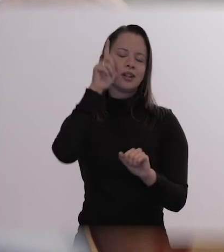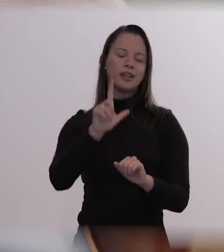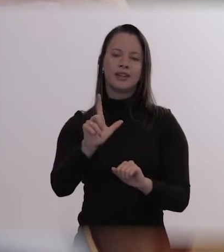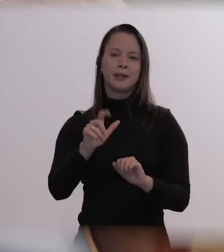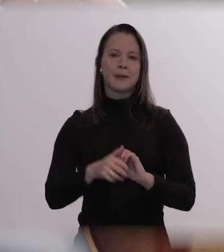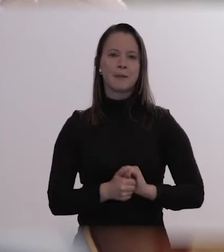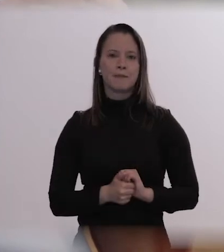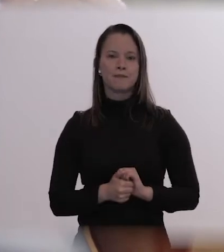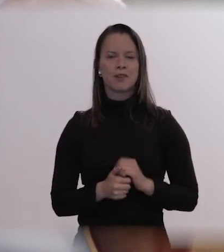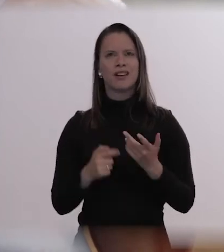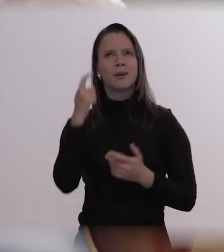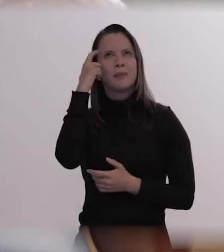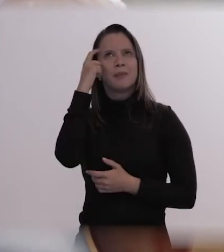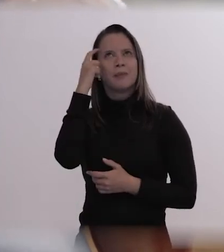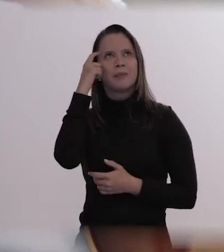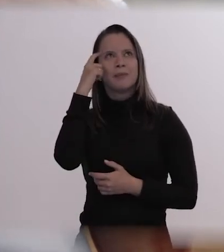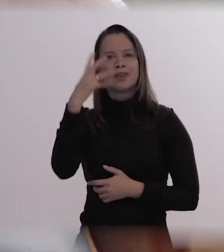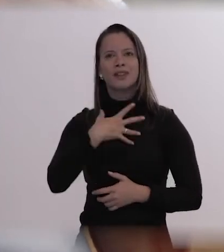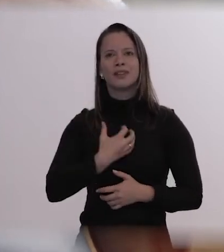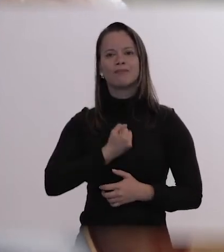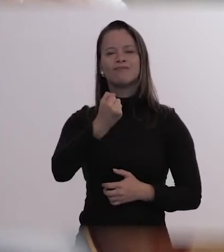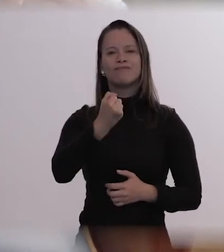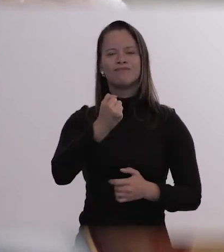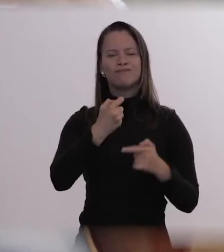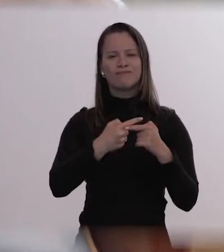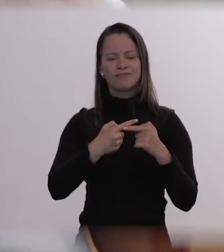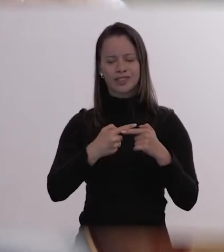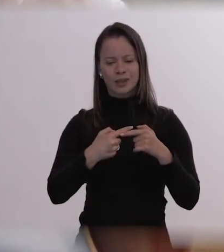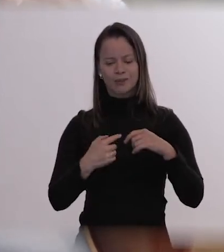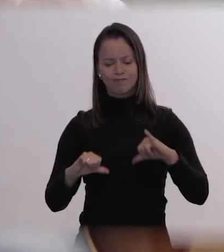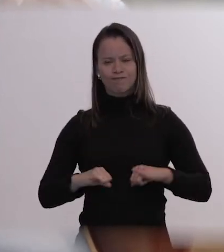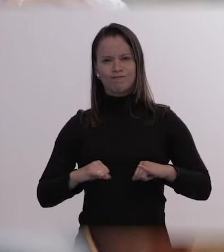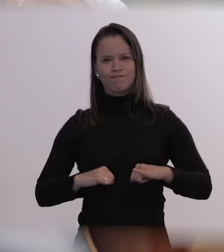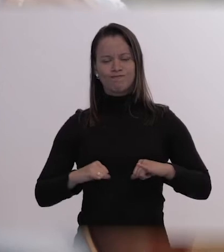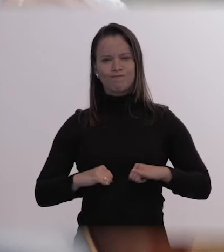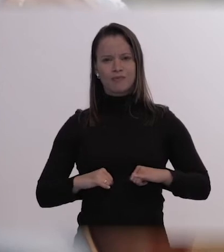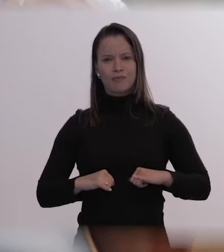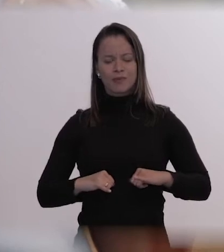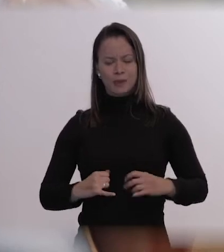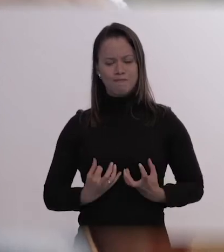né? Quando você pensa no suicídio, é porque é uma dor que arde, é uma dor que queima.